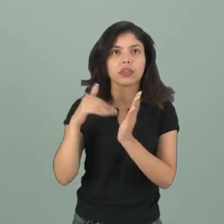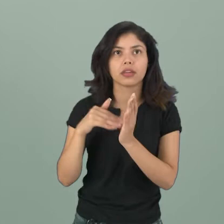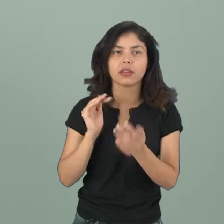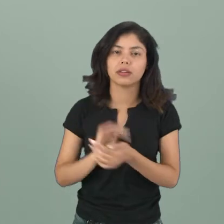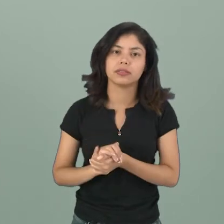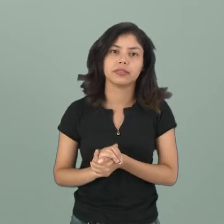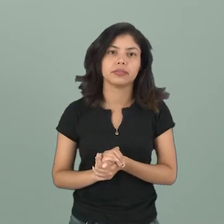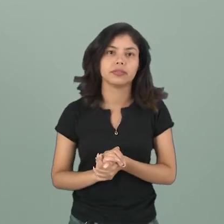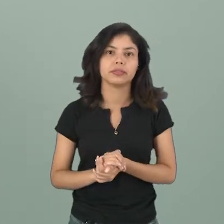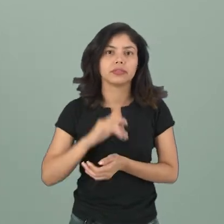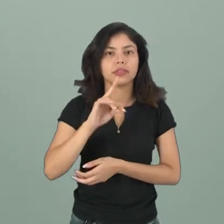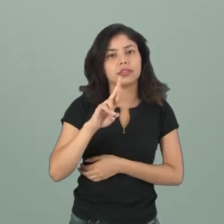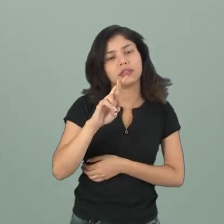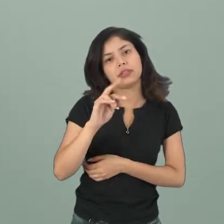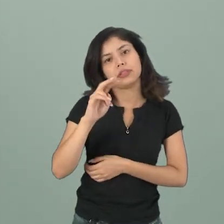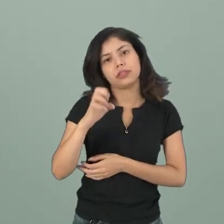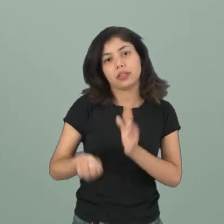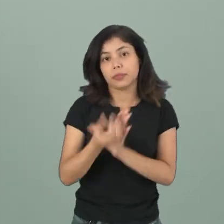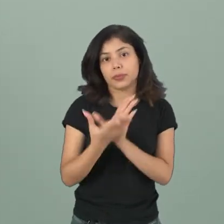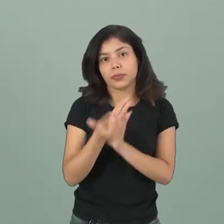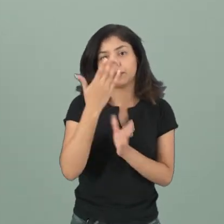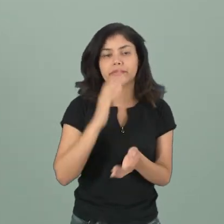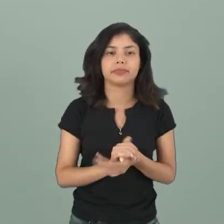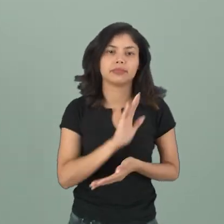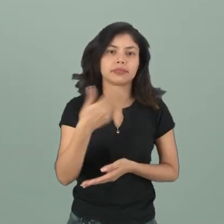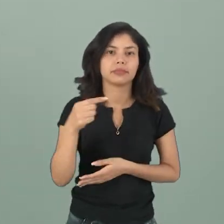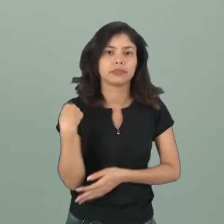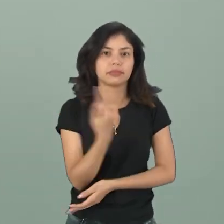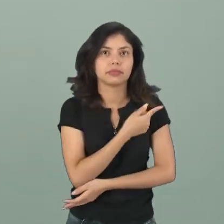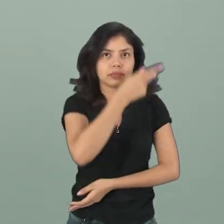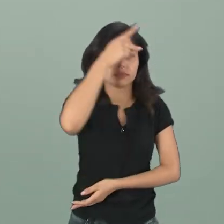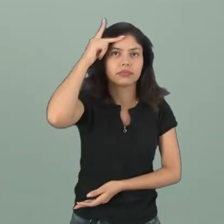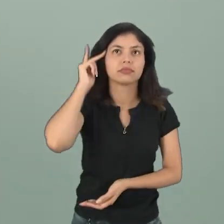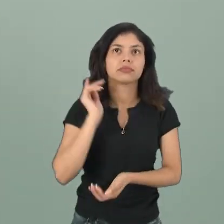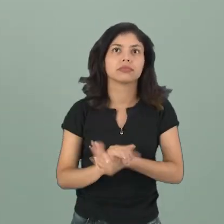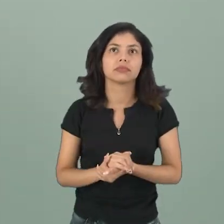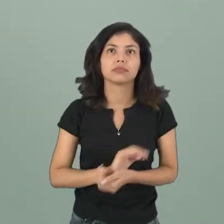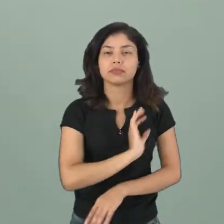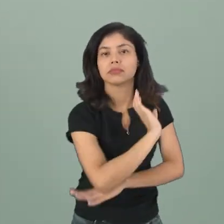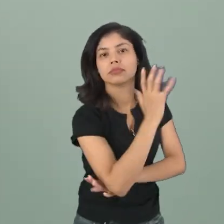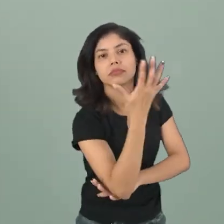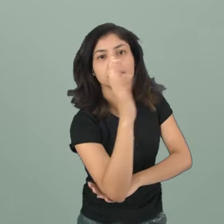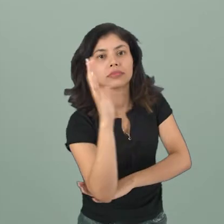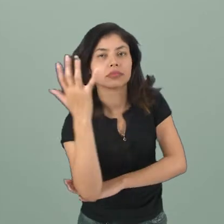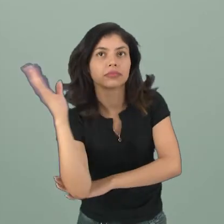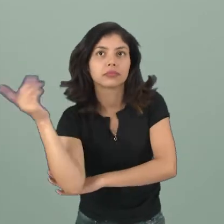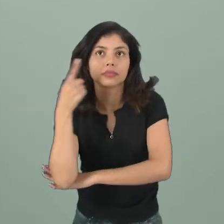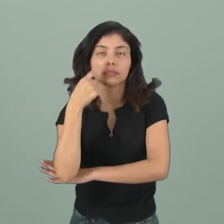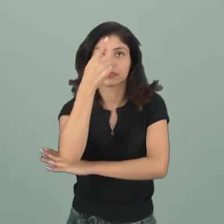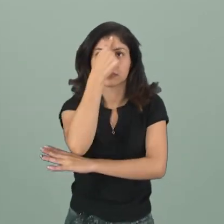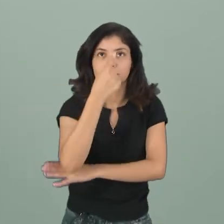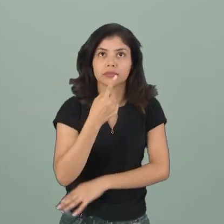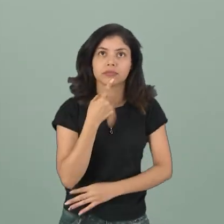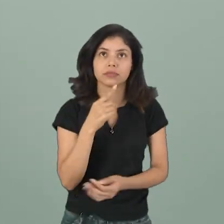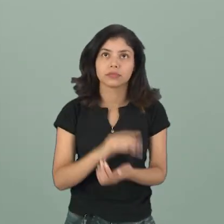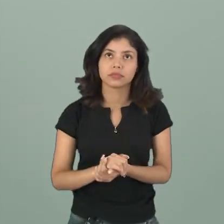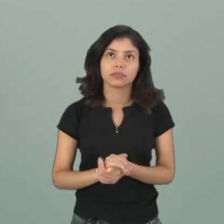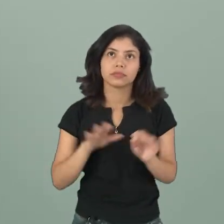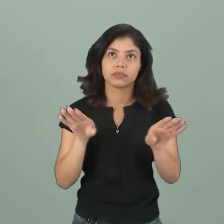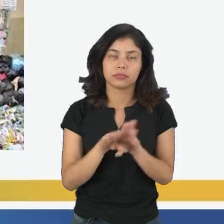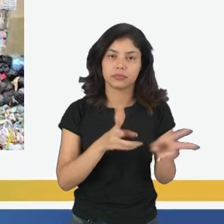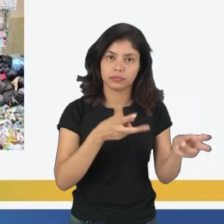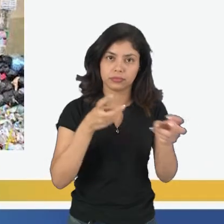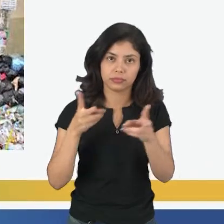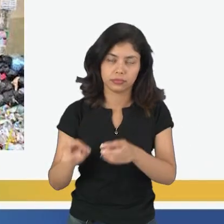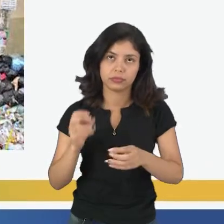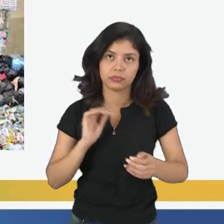para a reprodução do grupo. Quando se trata de pessoas que estão na floresta, que é outra figura, nós temos também uma outra